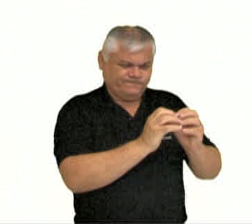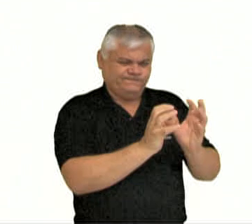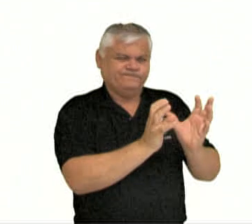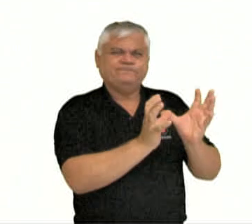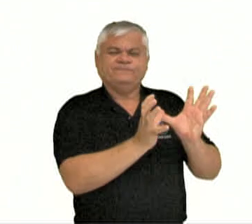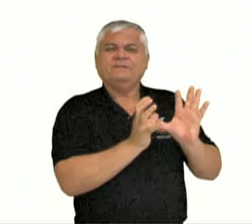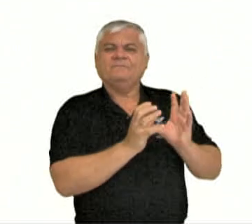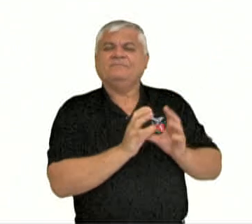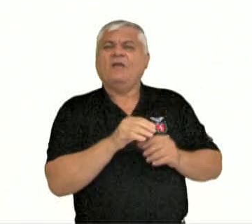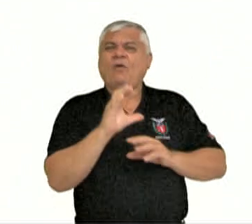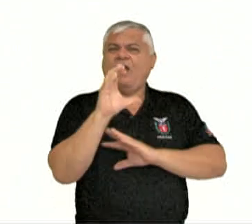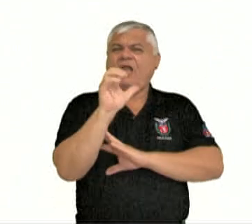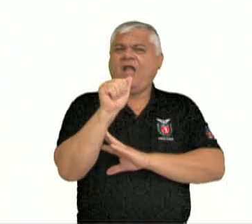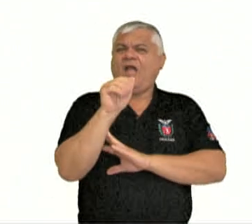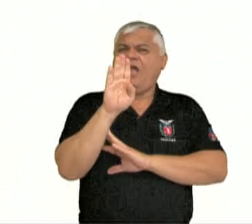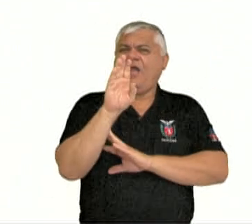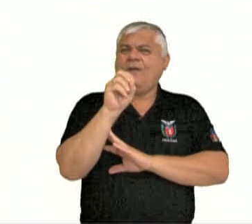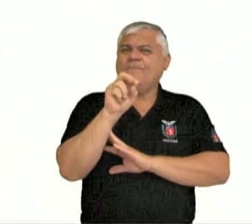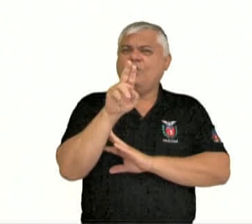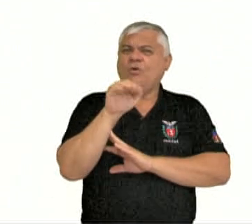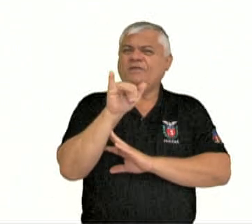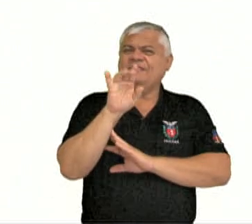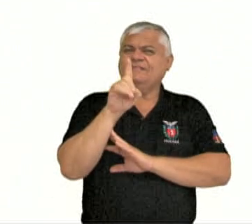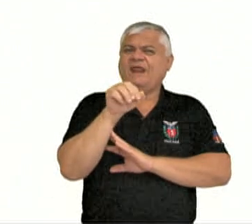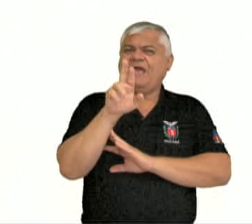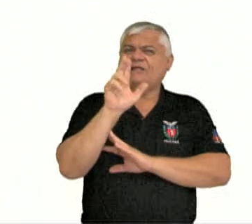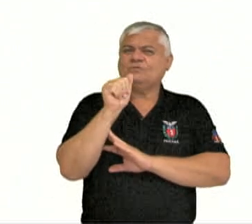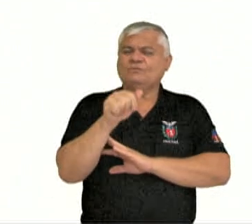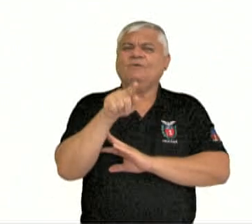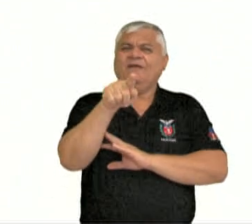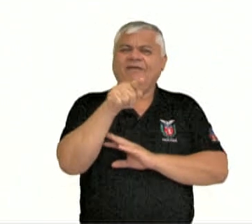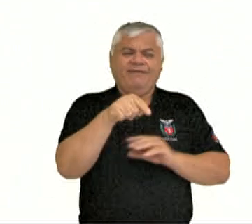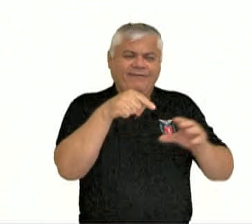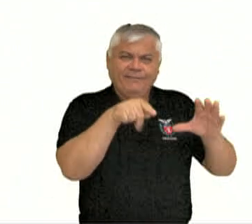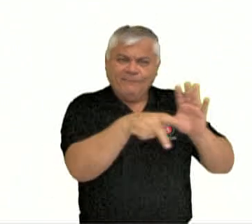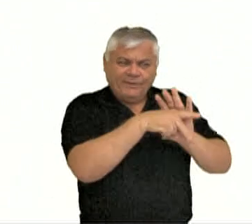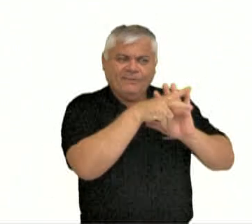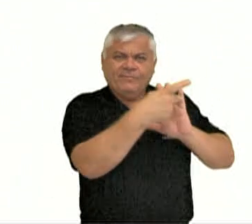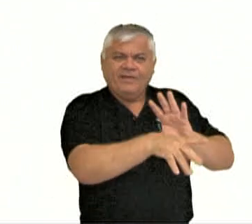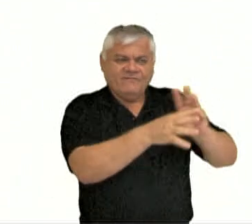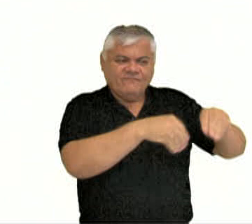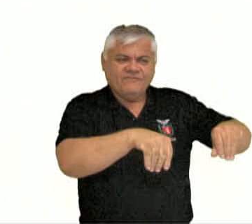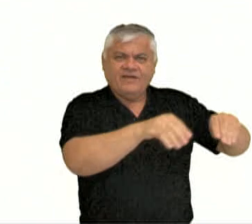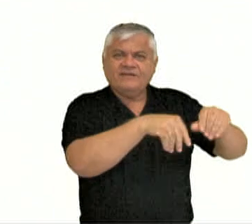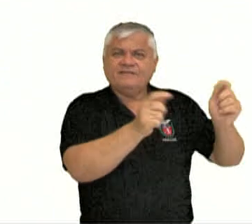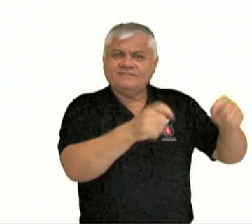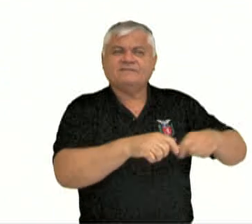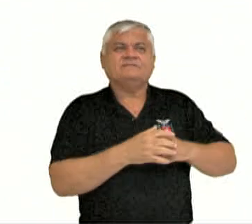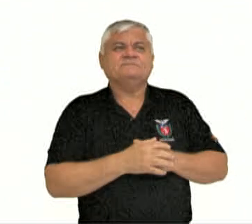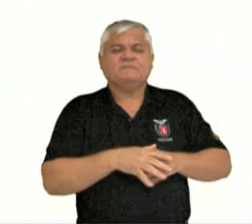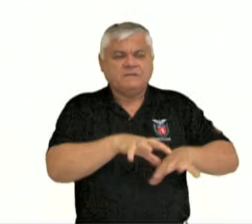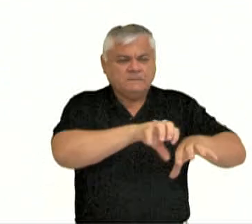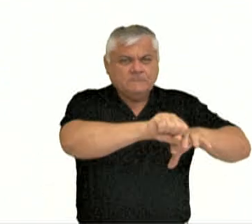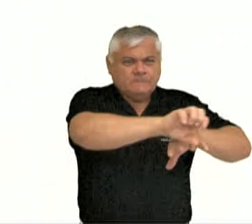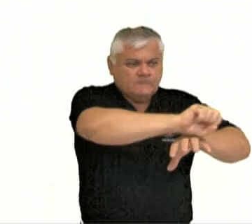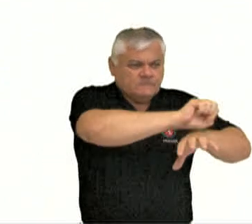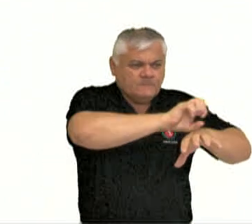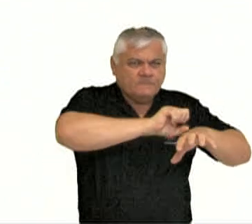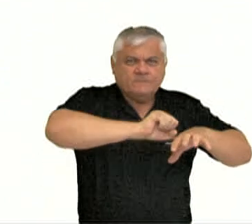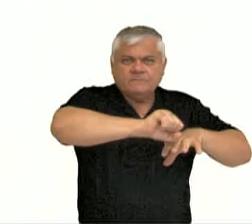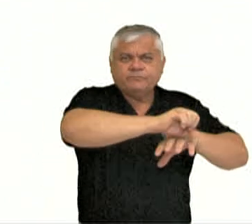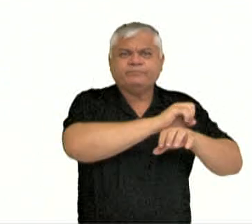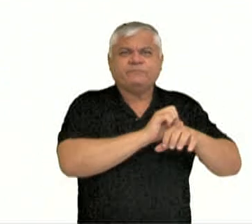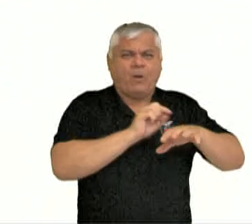Então, o carboidrato presente na farinha é utilizado para a alimentação desses fungos. E